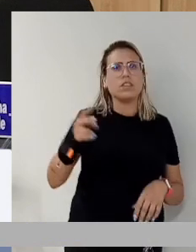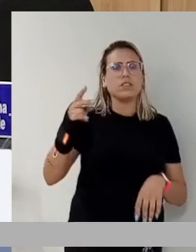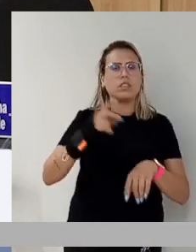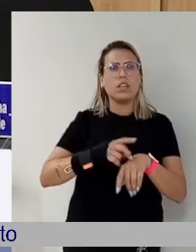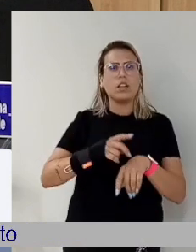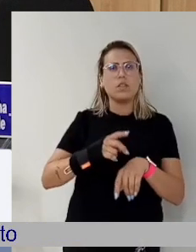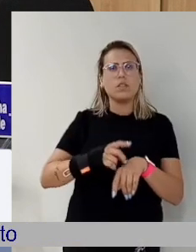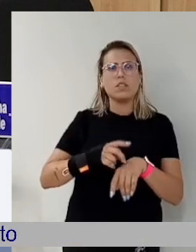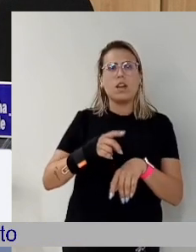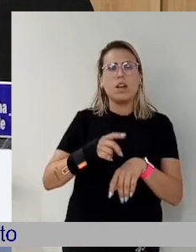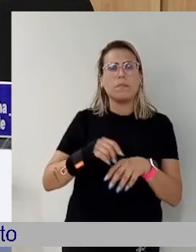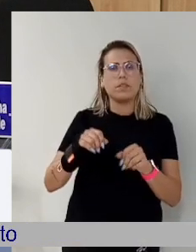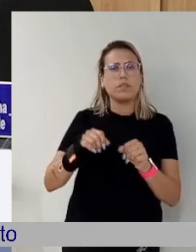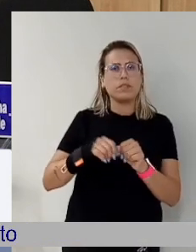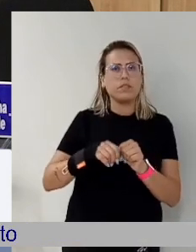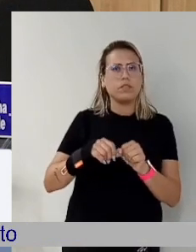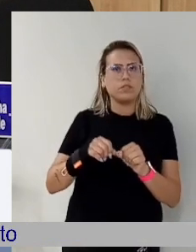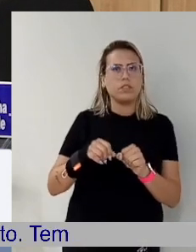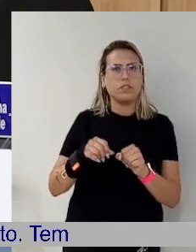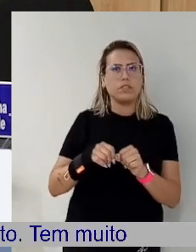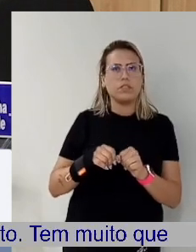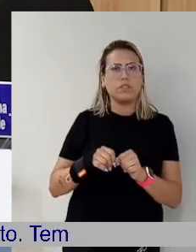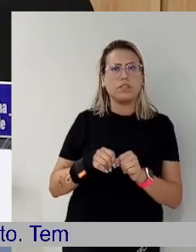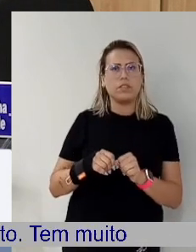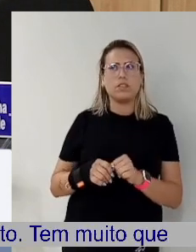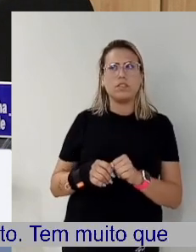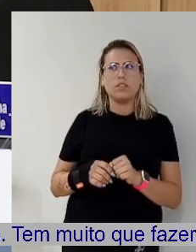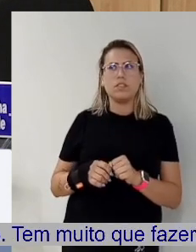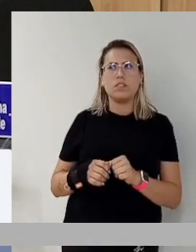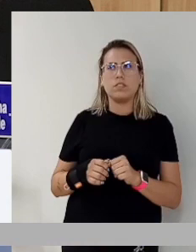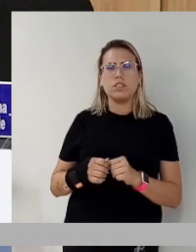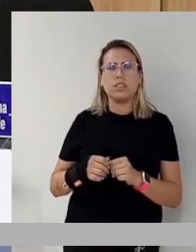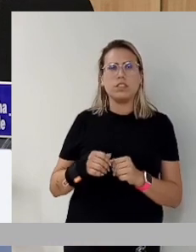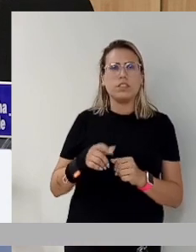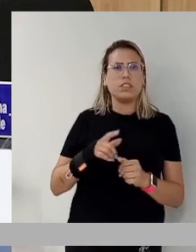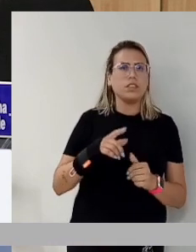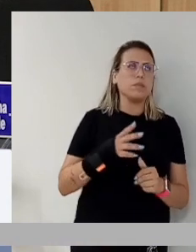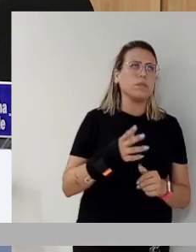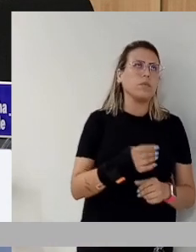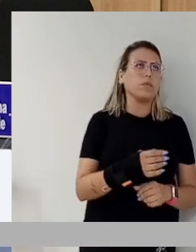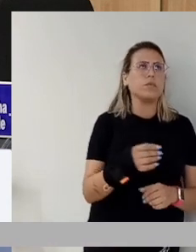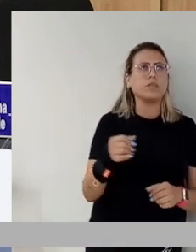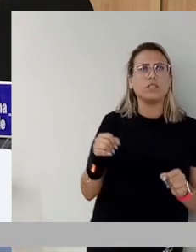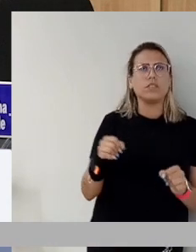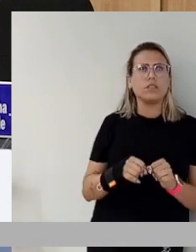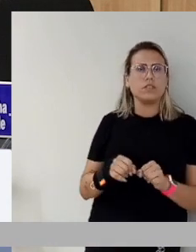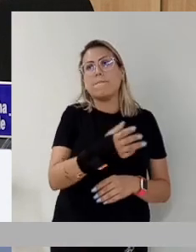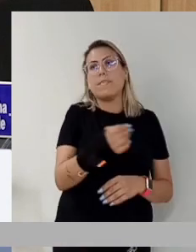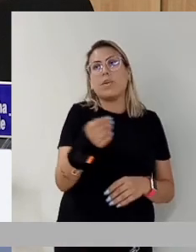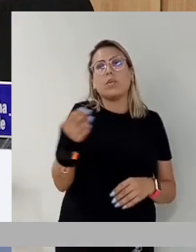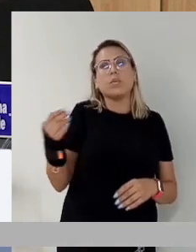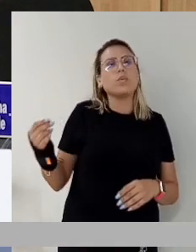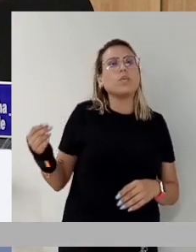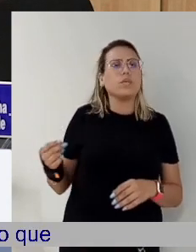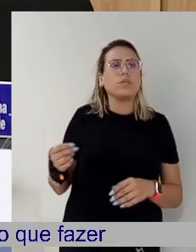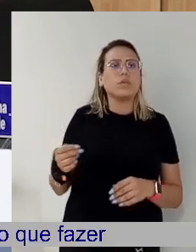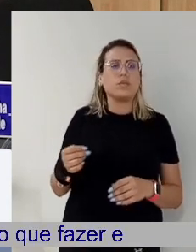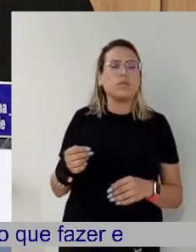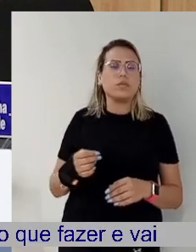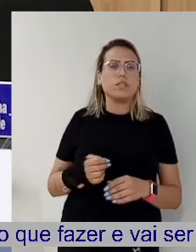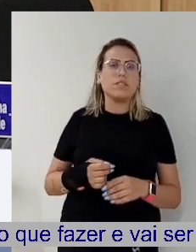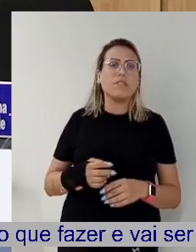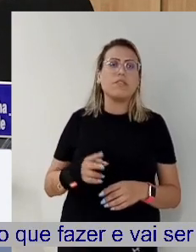feito no tabuleiro tem muito que fazer ainda tem tem mas tem muito que fazer e vai